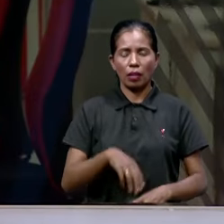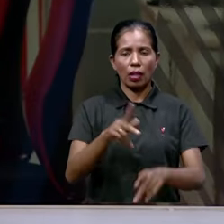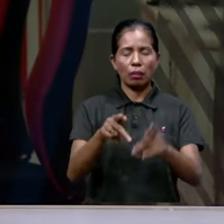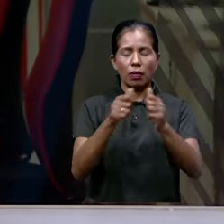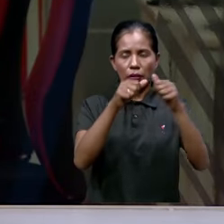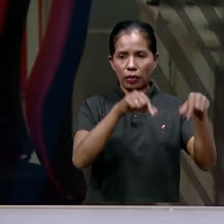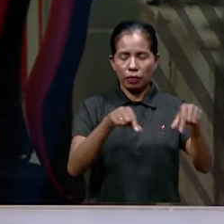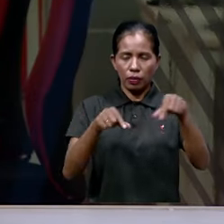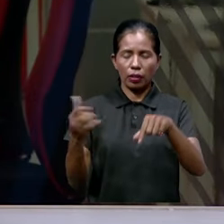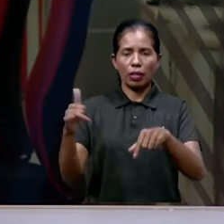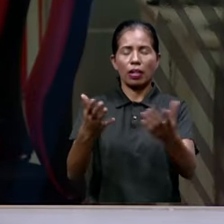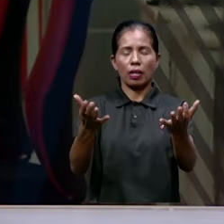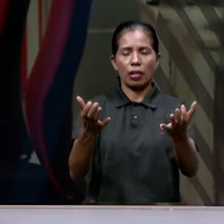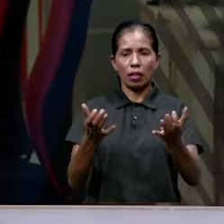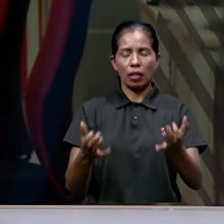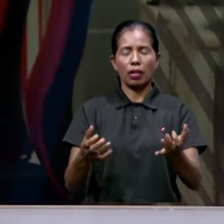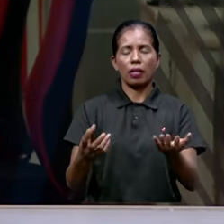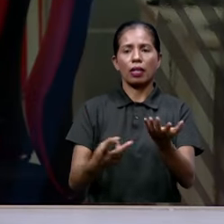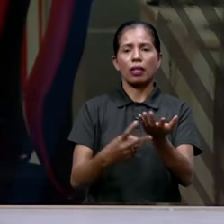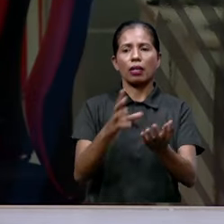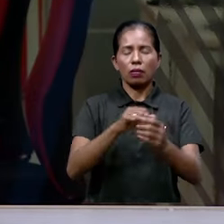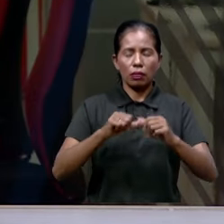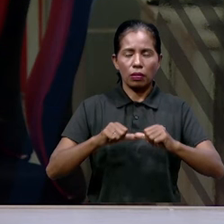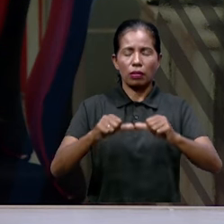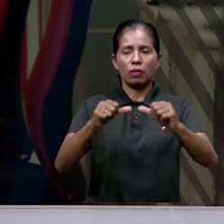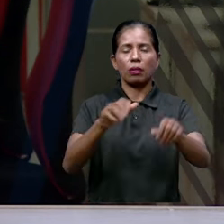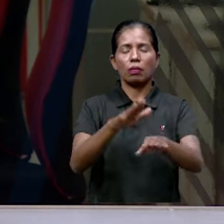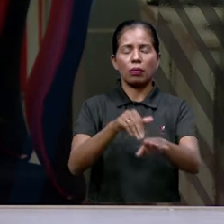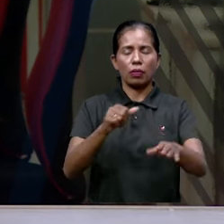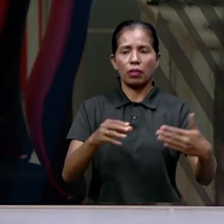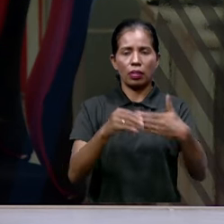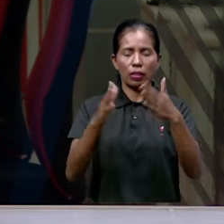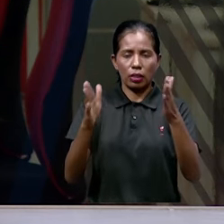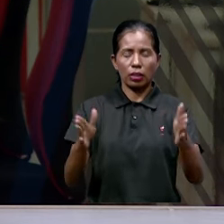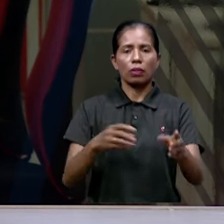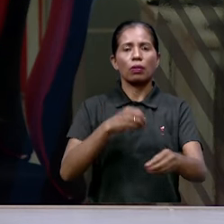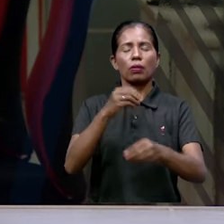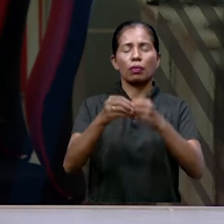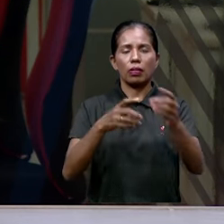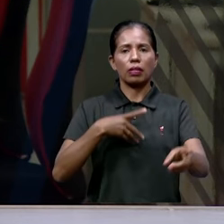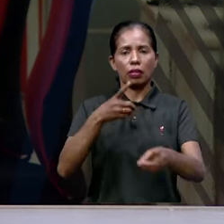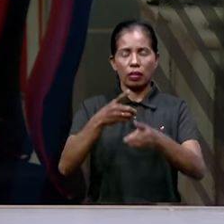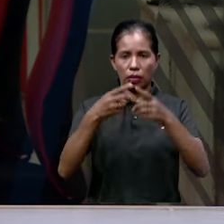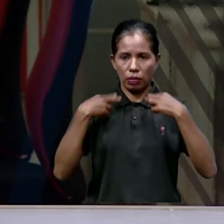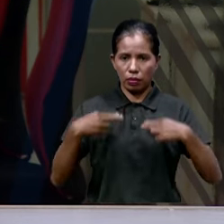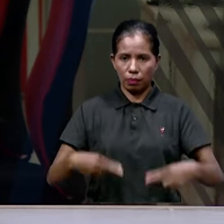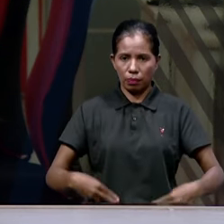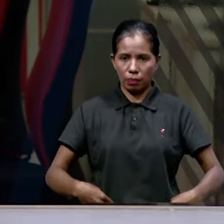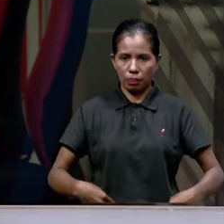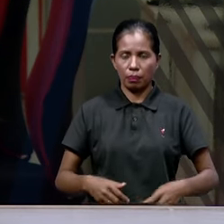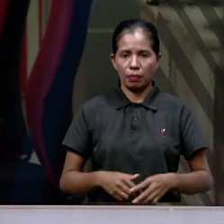hemodeficiencia sira ha karak sai ai tarak, ho di continua fanung lider sira kona ba direito humano.